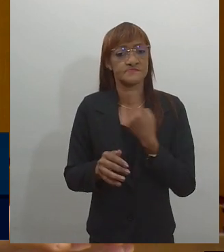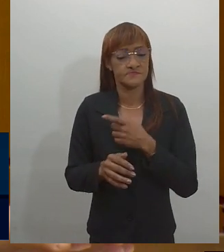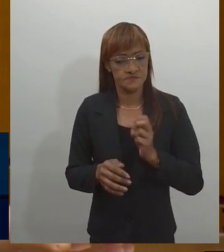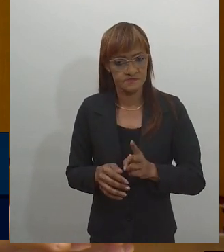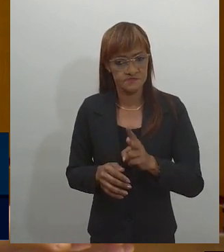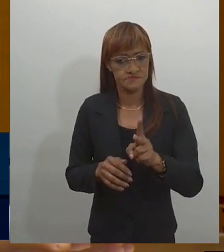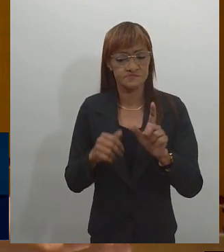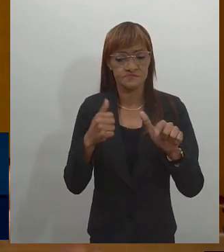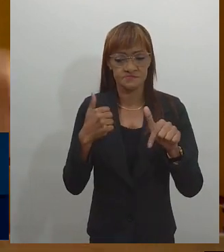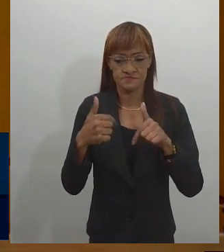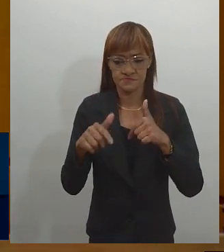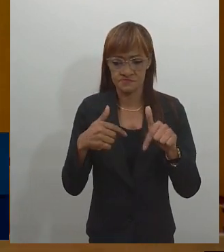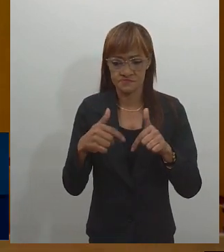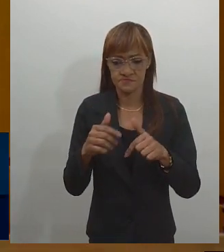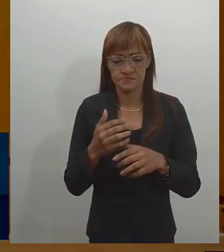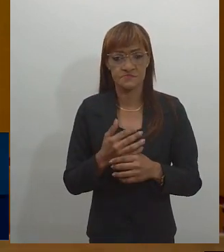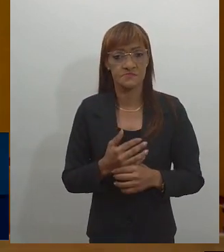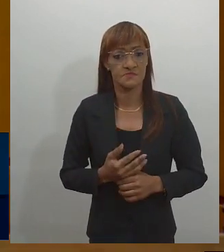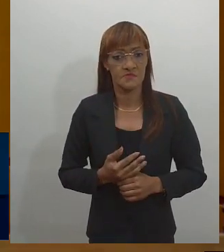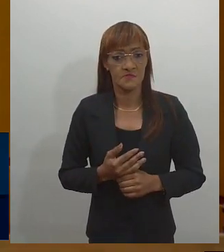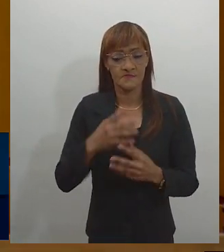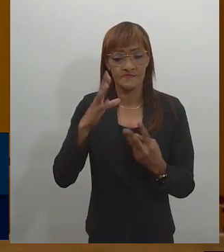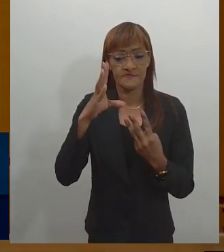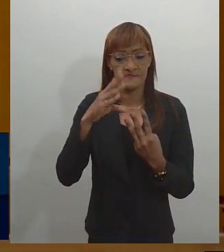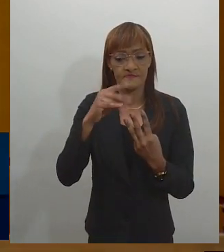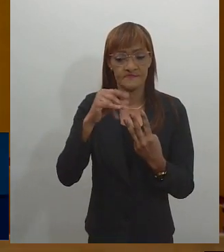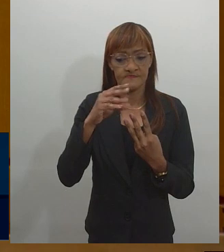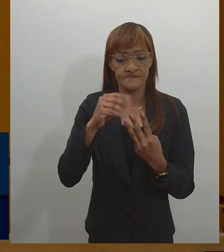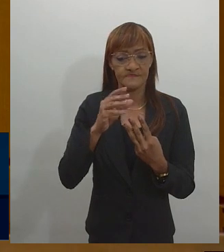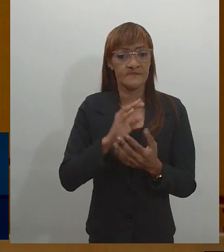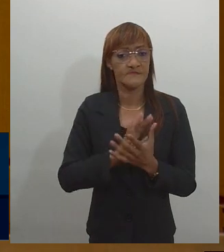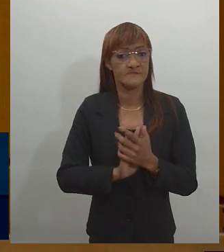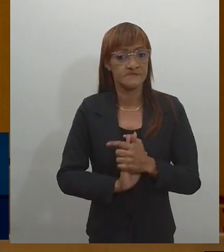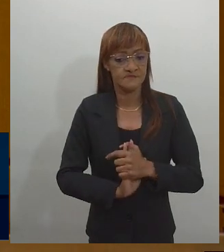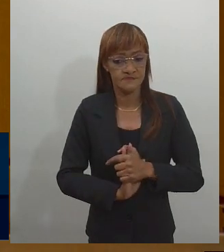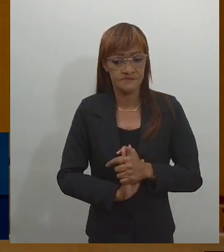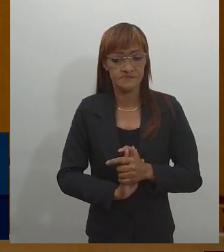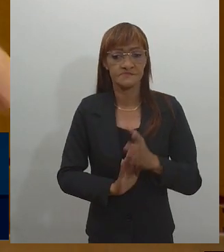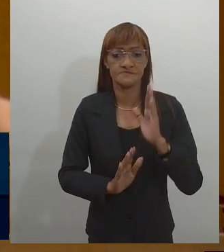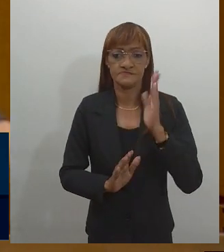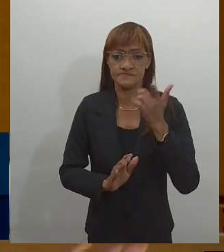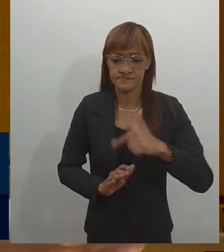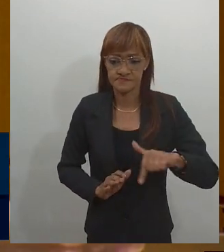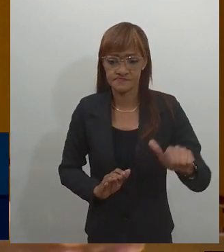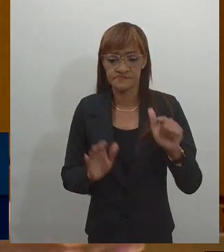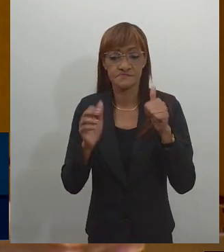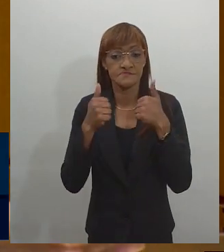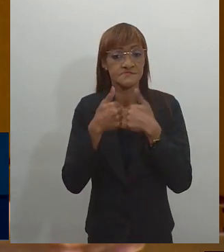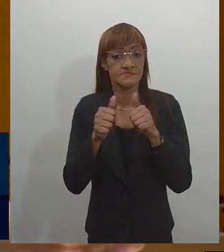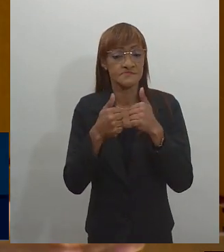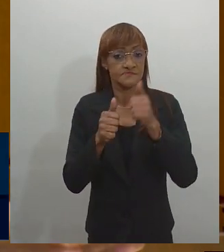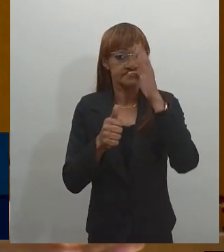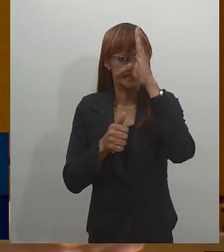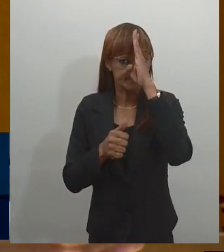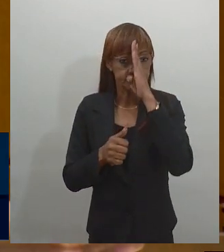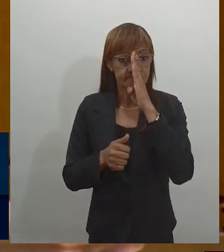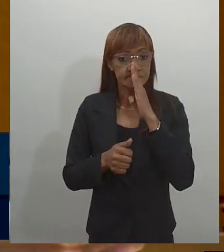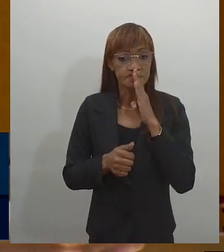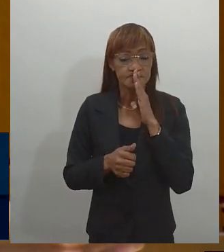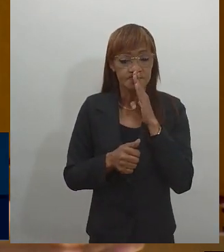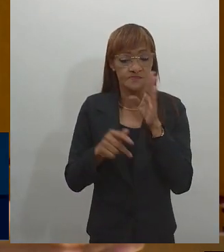Universidade Federal de Sergipe tratando do transporte universitário gratuito, que é uma necessidade de todo o